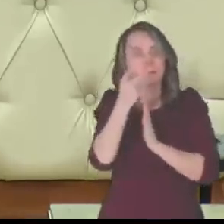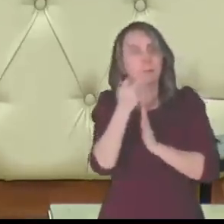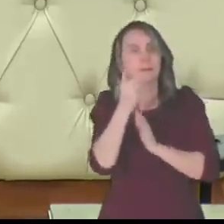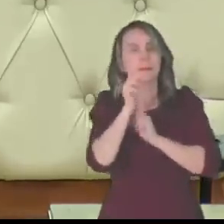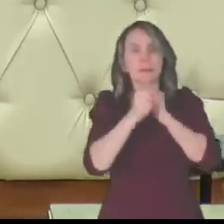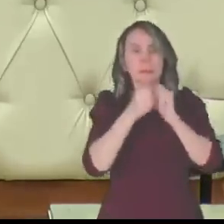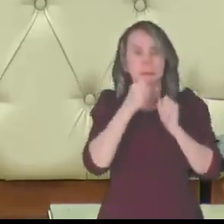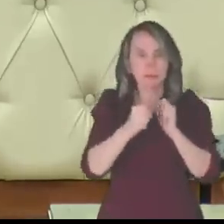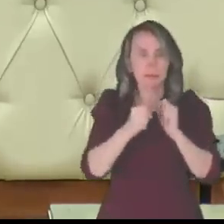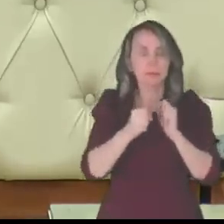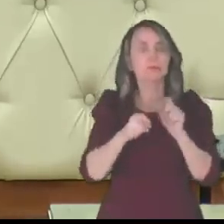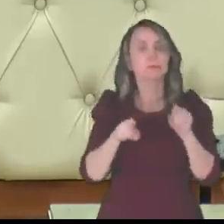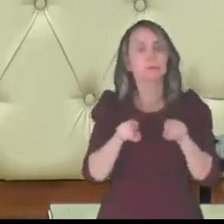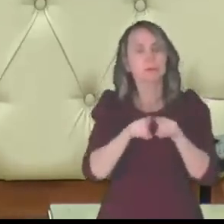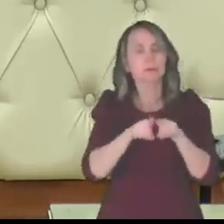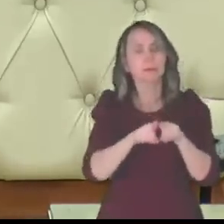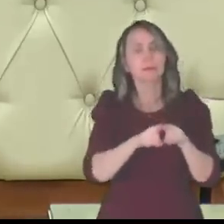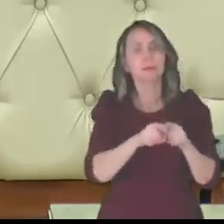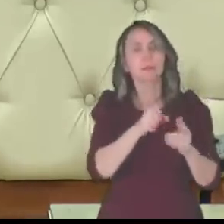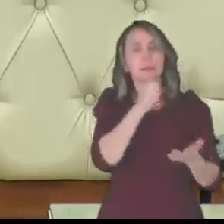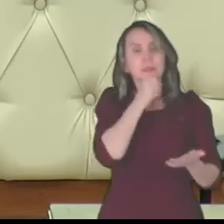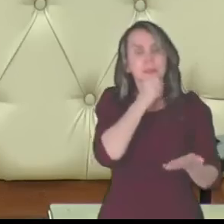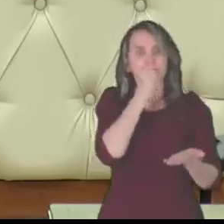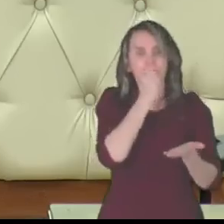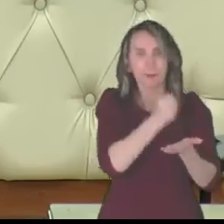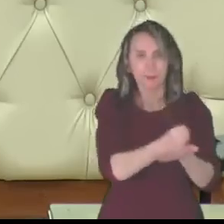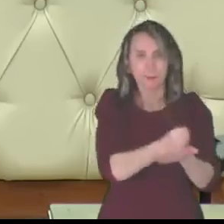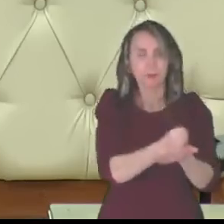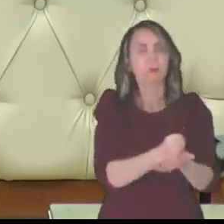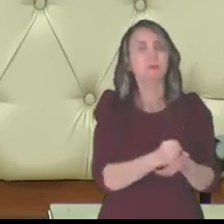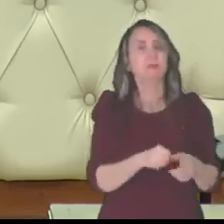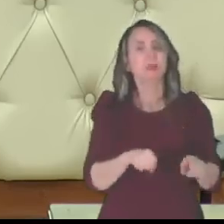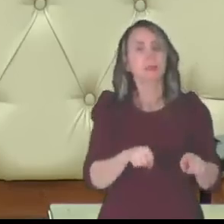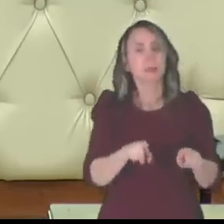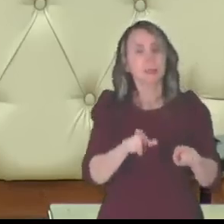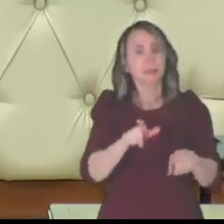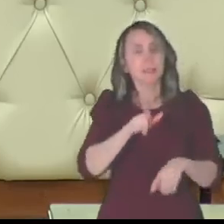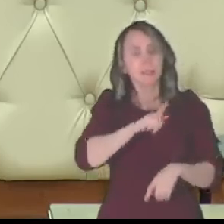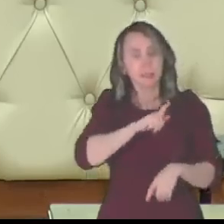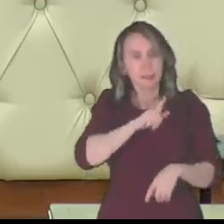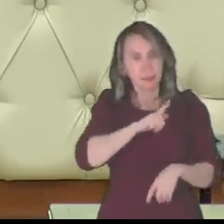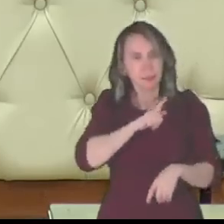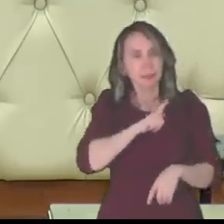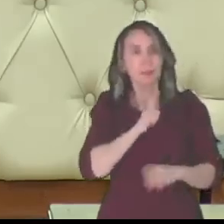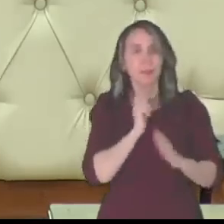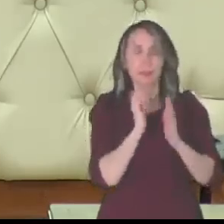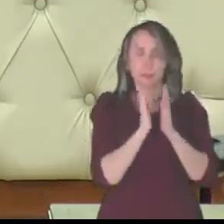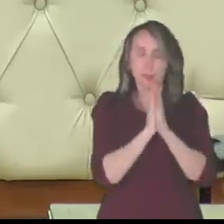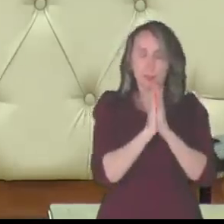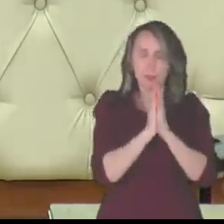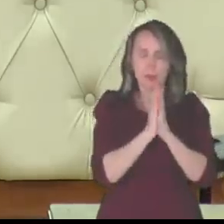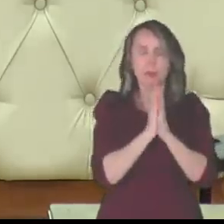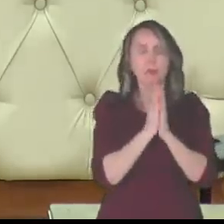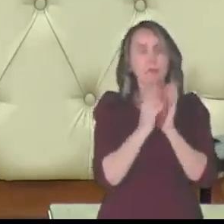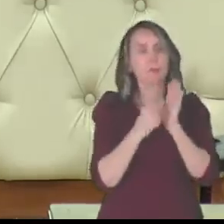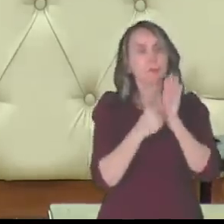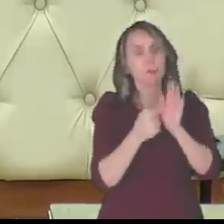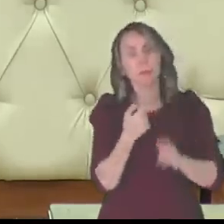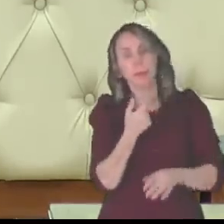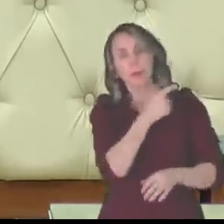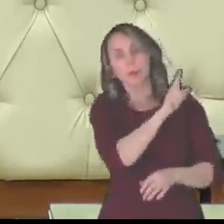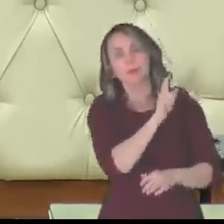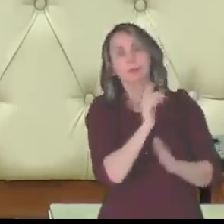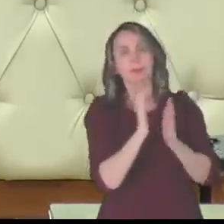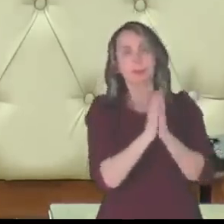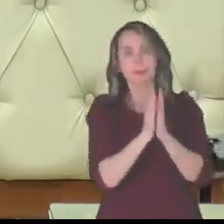e no próprio antigo testamento a orações mostrando outras passagens da Bíblia vamos nos colocar de pé em nome do Senhor